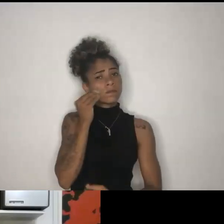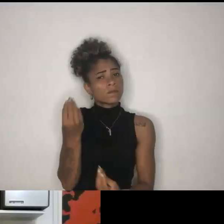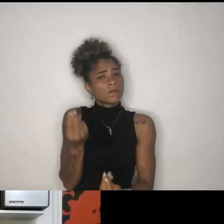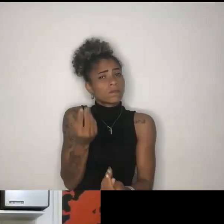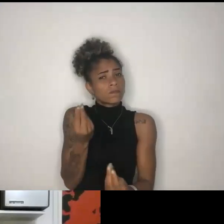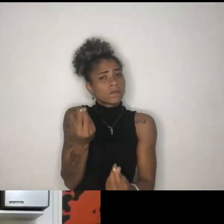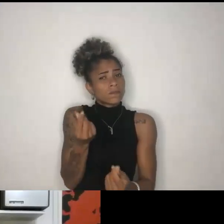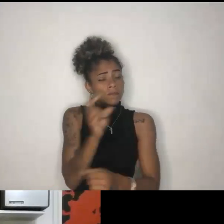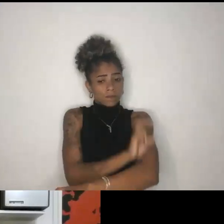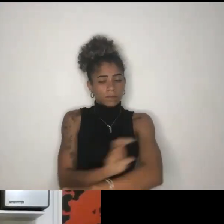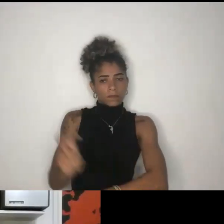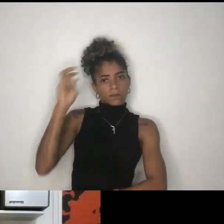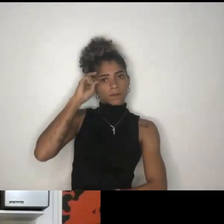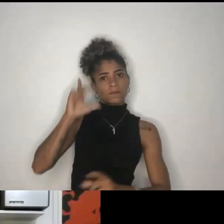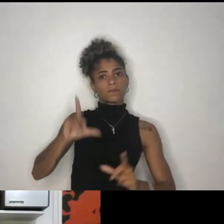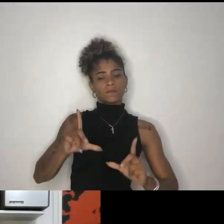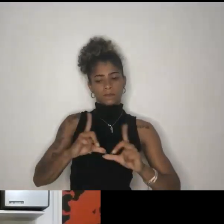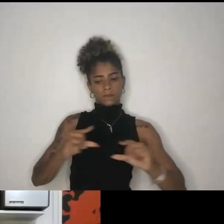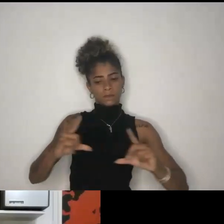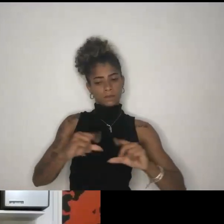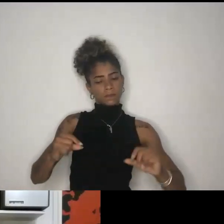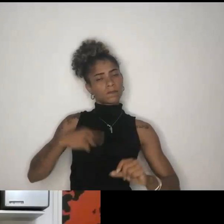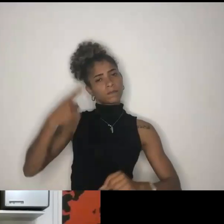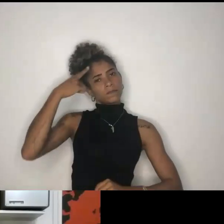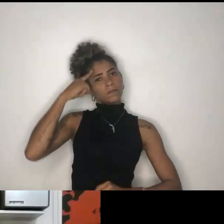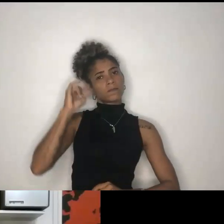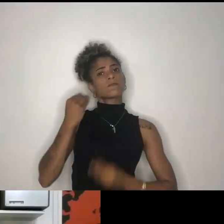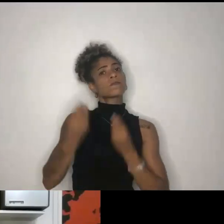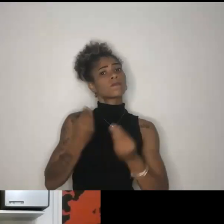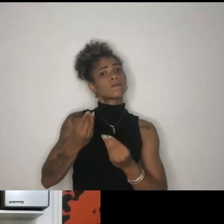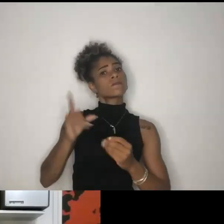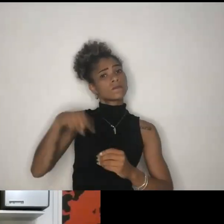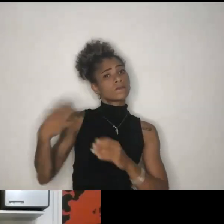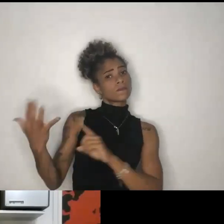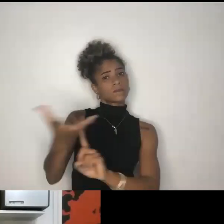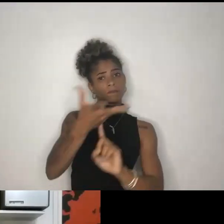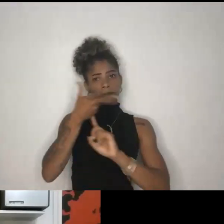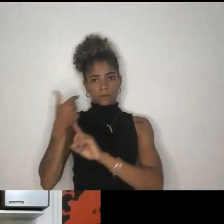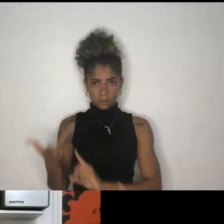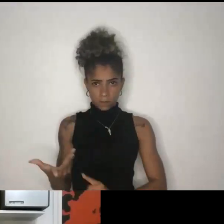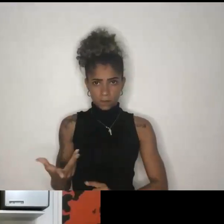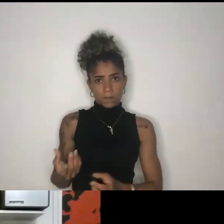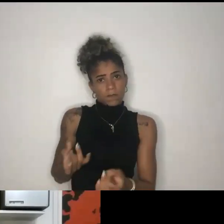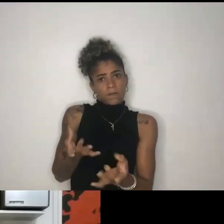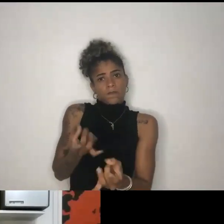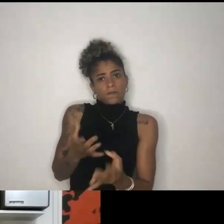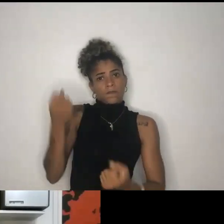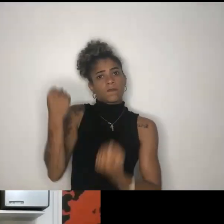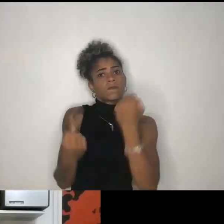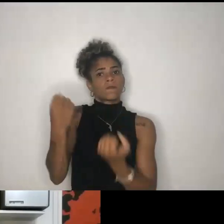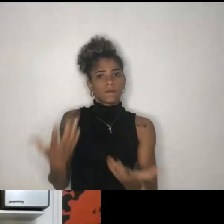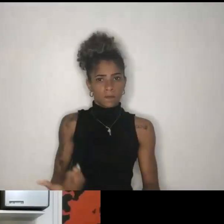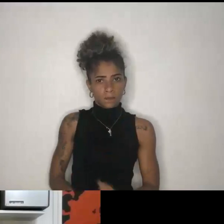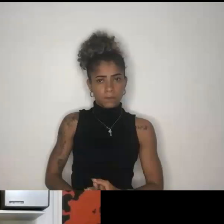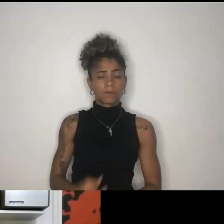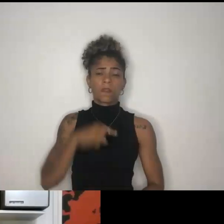japonesa dentro desse prisma de que as coisas devem ser feitas com a arte para vender carro então assim eu não tenho